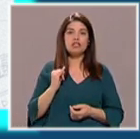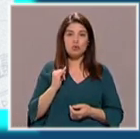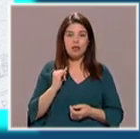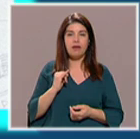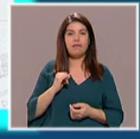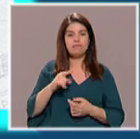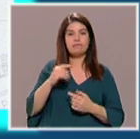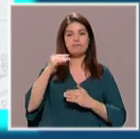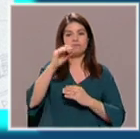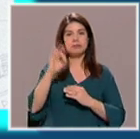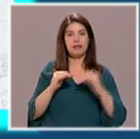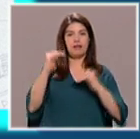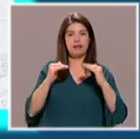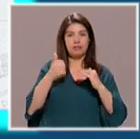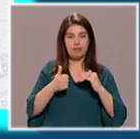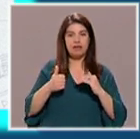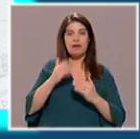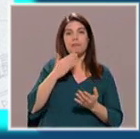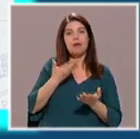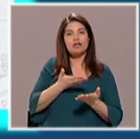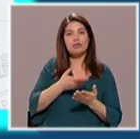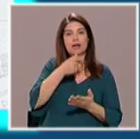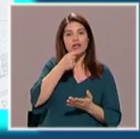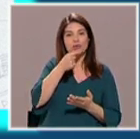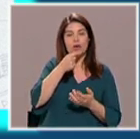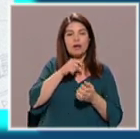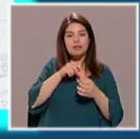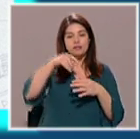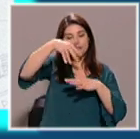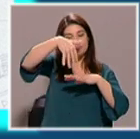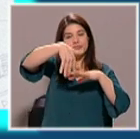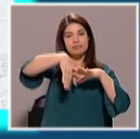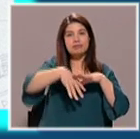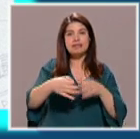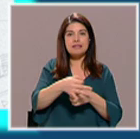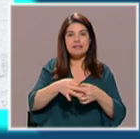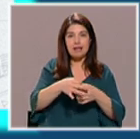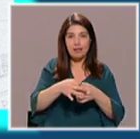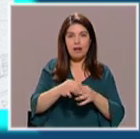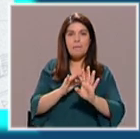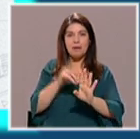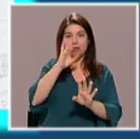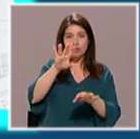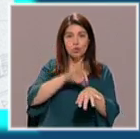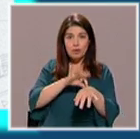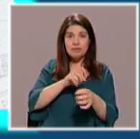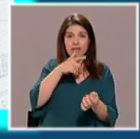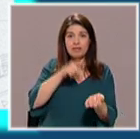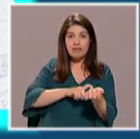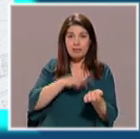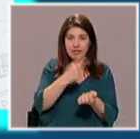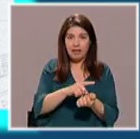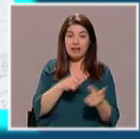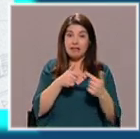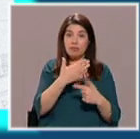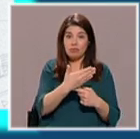por forma a que a glicose consiga entrar nas células. Mas, se tiveres diabetes, este sistema não funciona. Se tiveres diabetes tipo